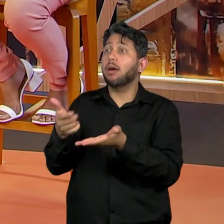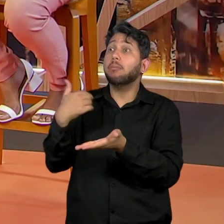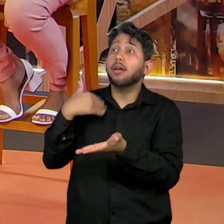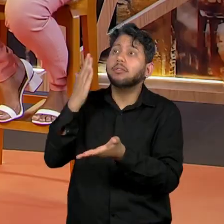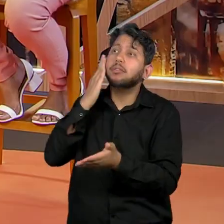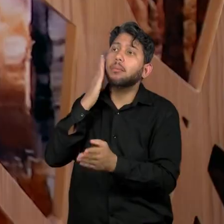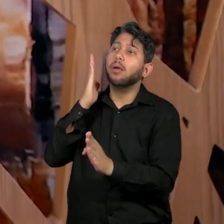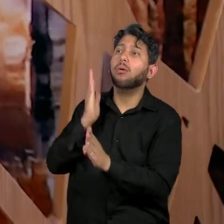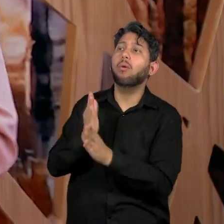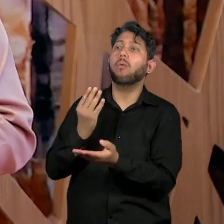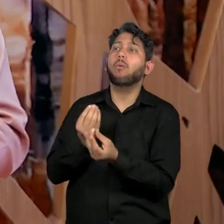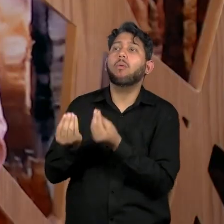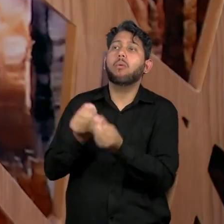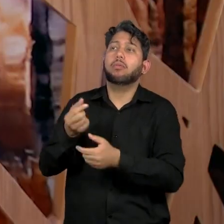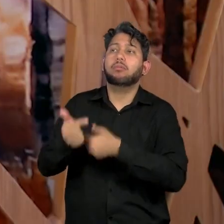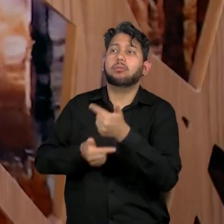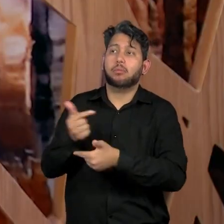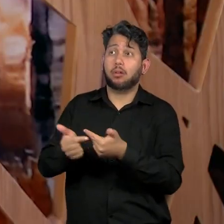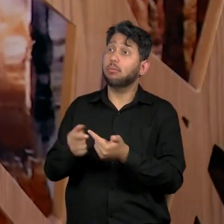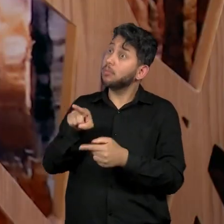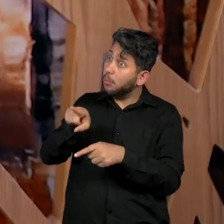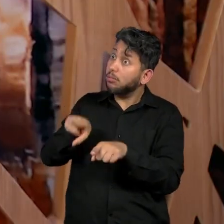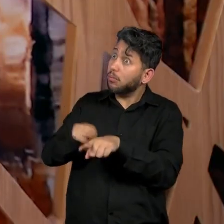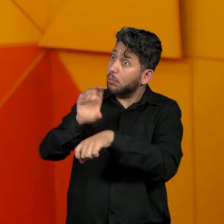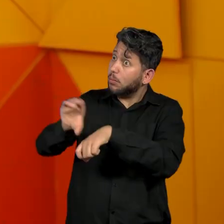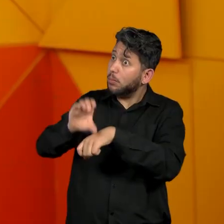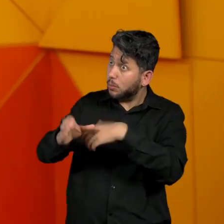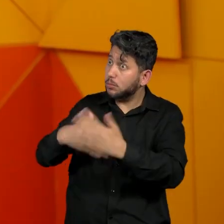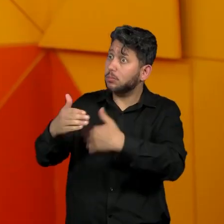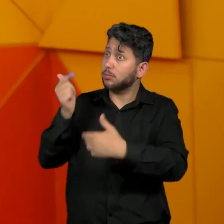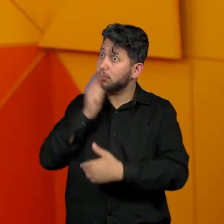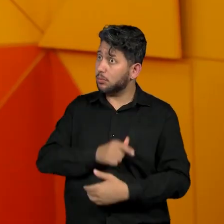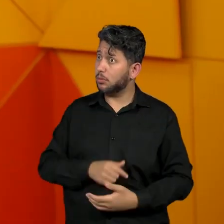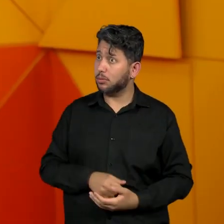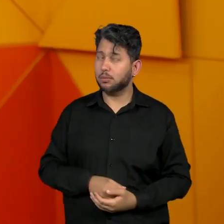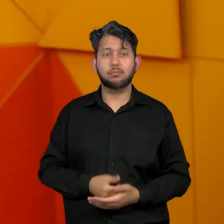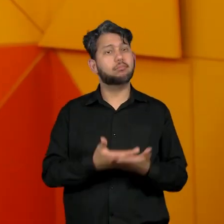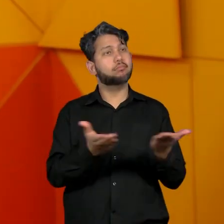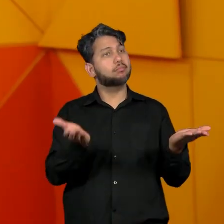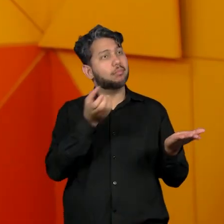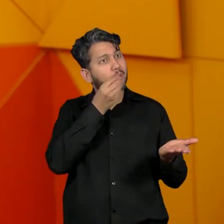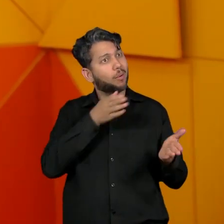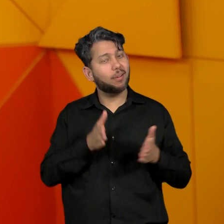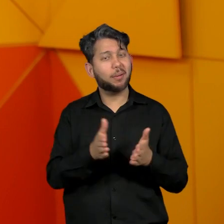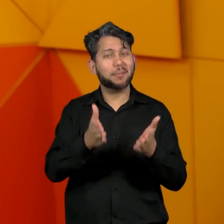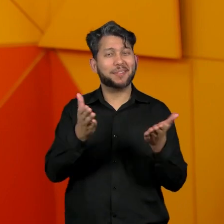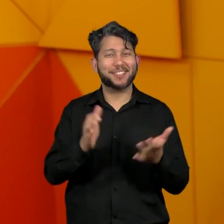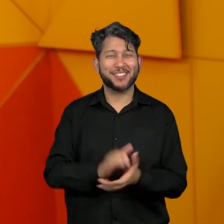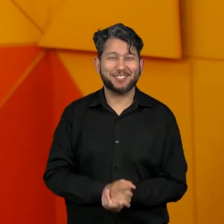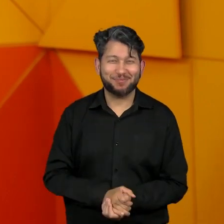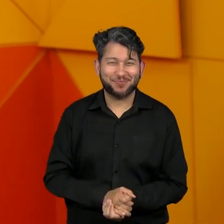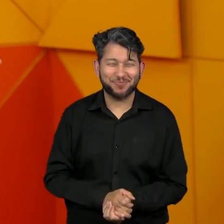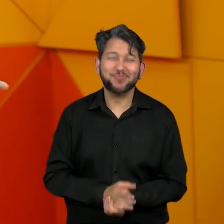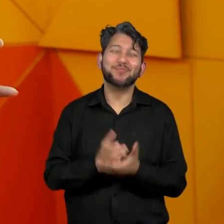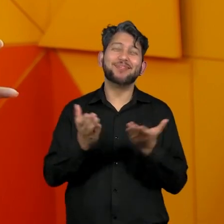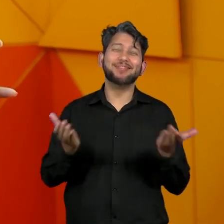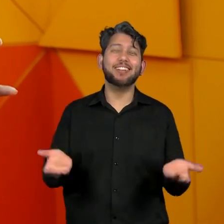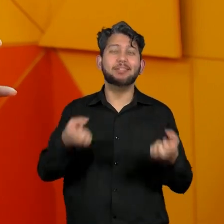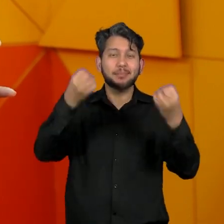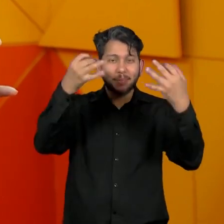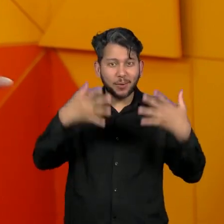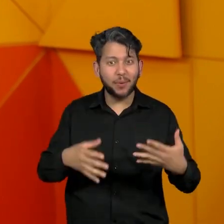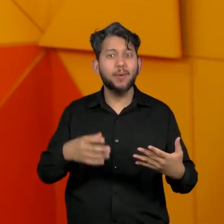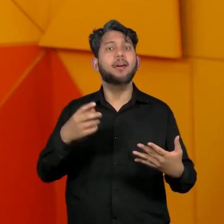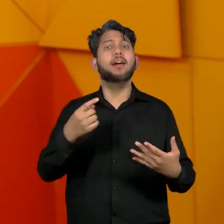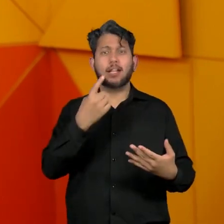querem trabalhar e se capacitar para isso. Beleza, caminho dado então. E já que a gente falou em